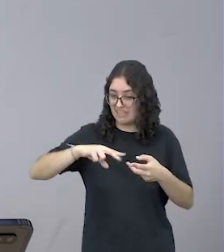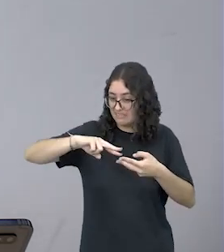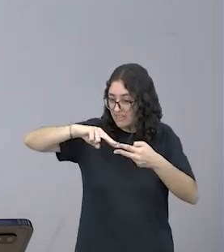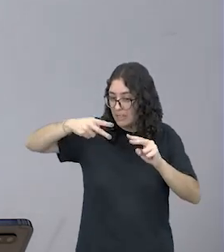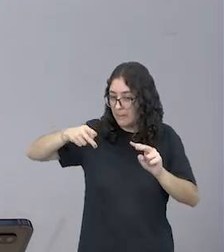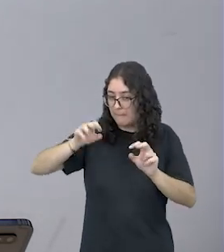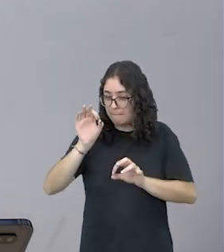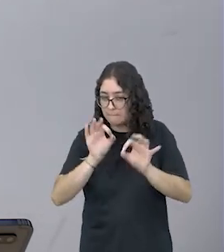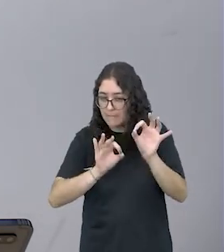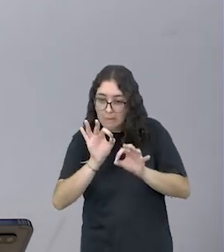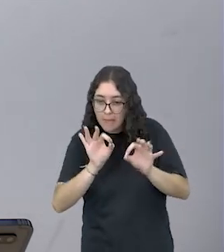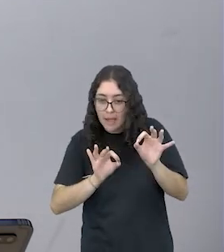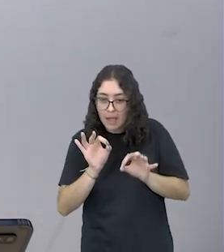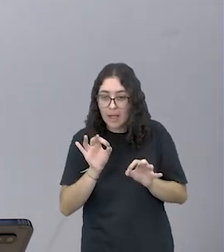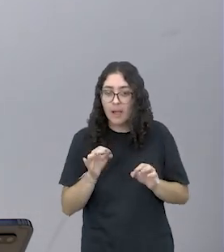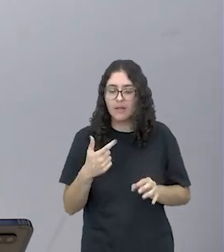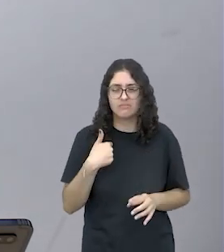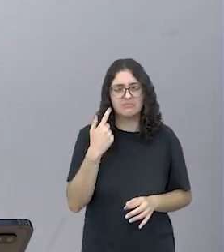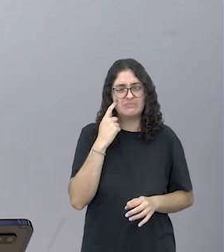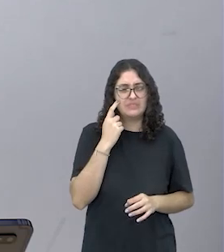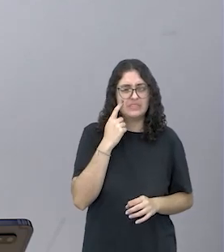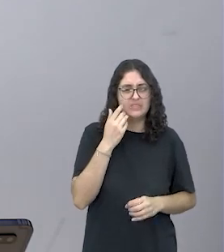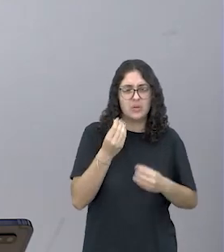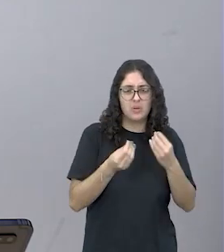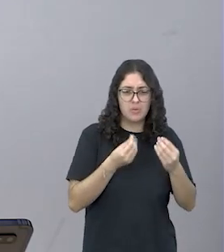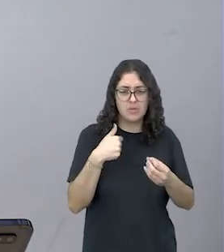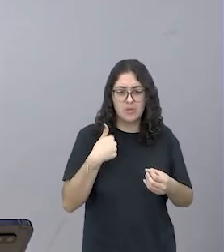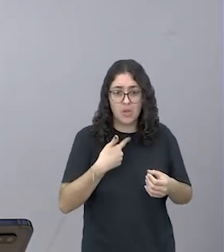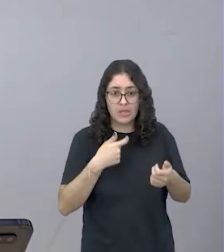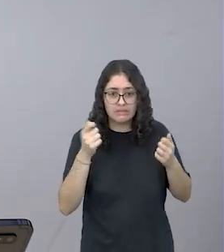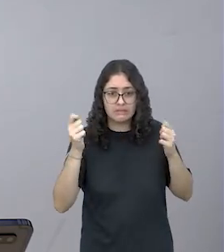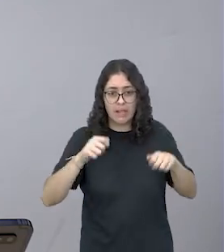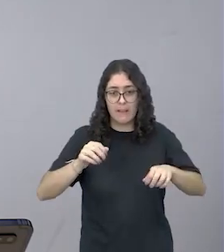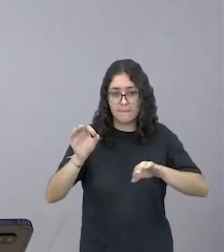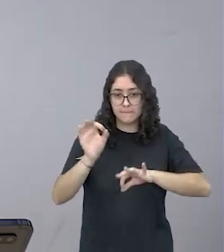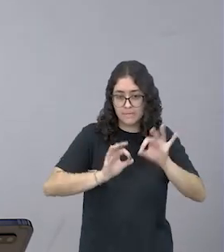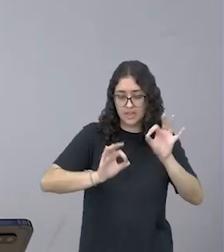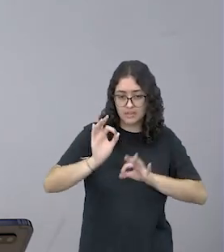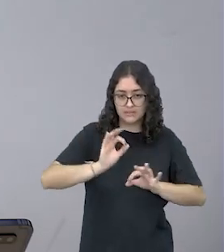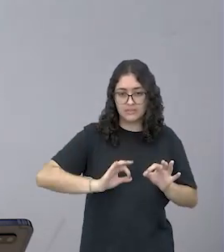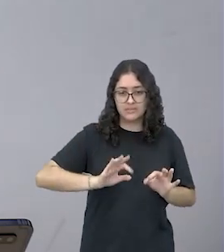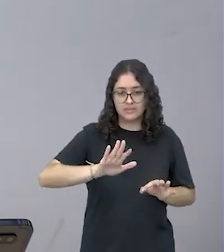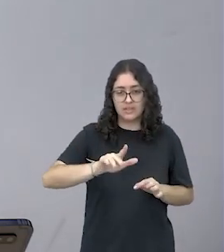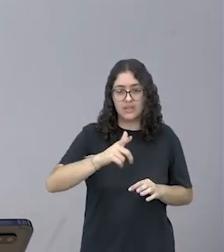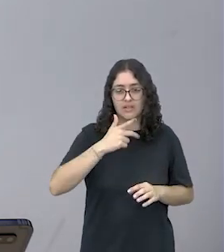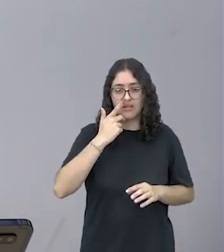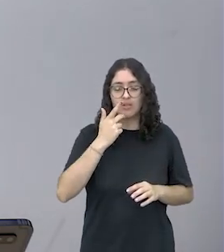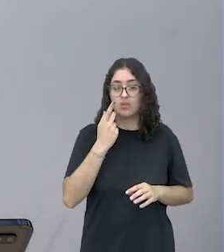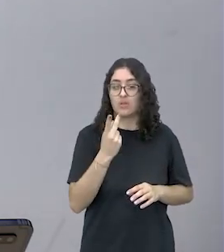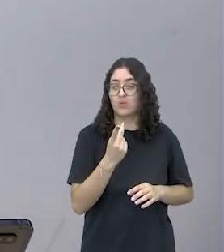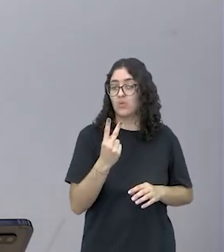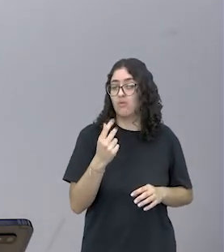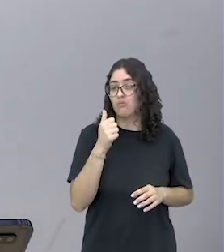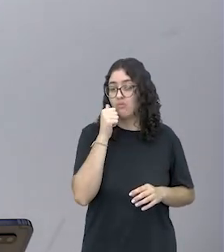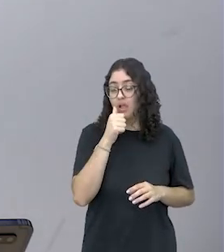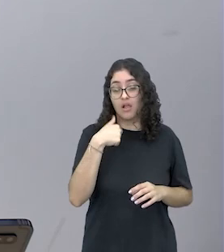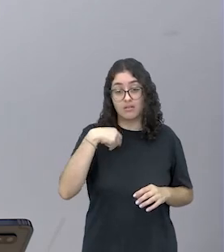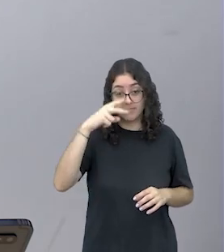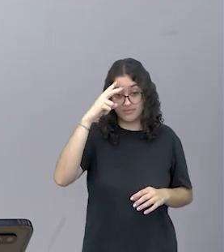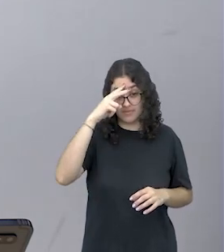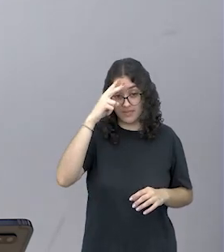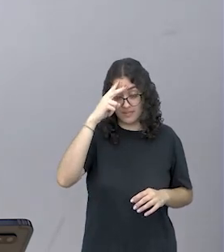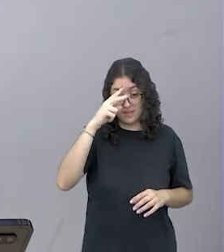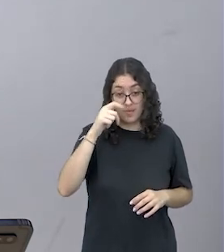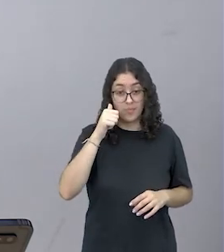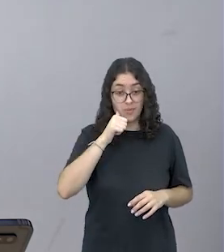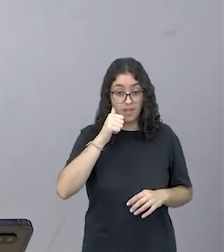né? A gente fica pensando até que ponto nós podemos mexer, né? Mas aí você falando de duas mulheres, lembrei da Mulheres na